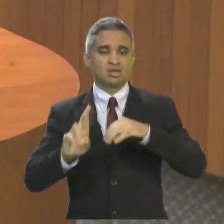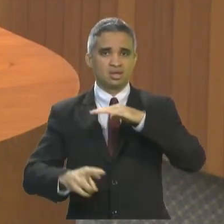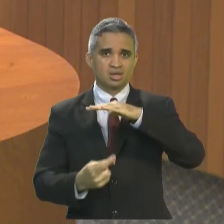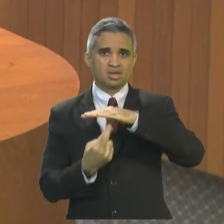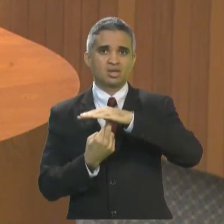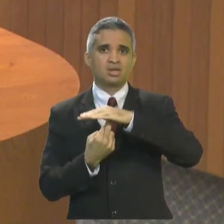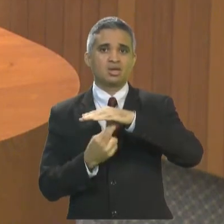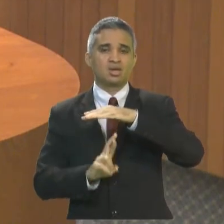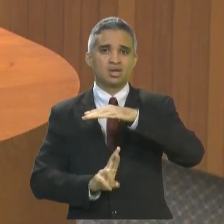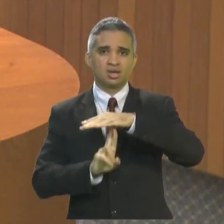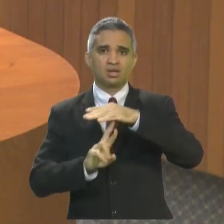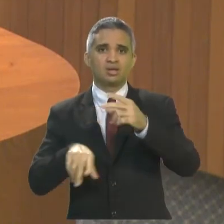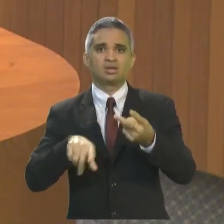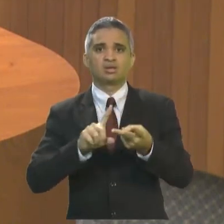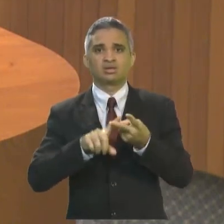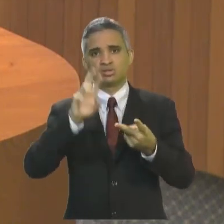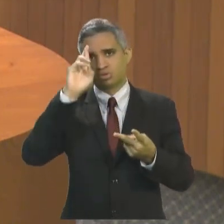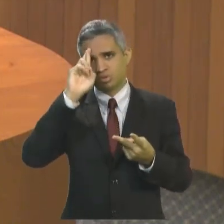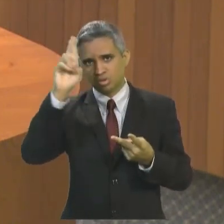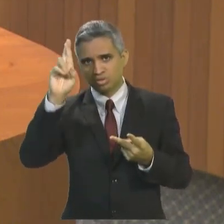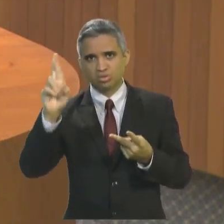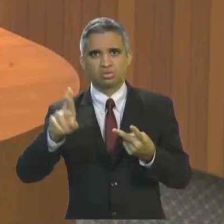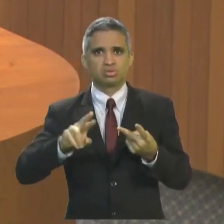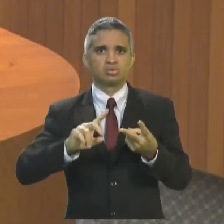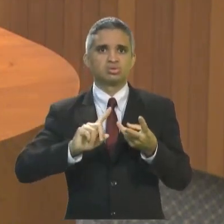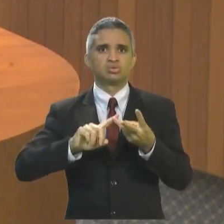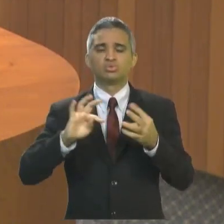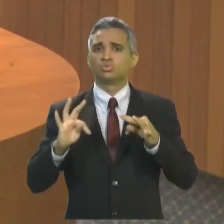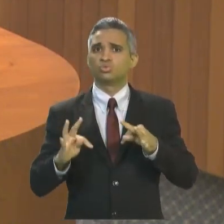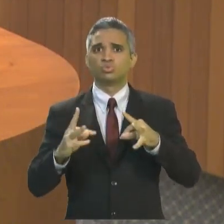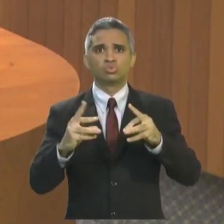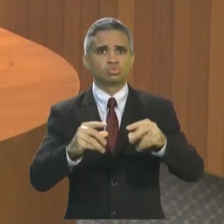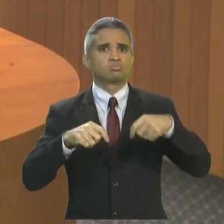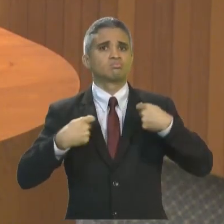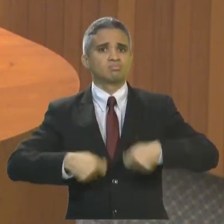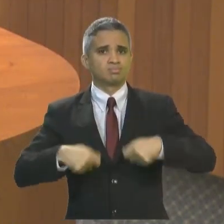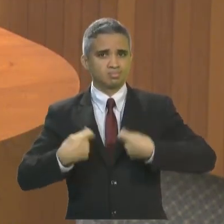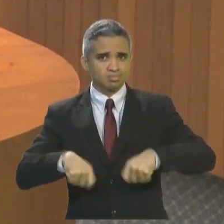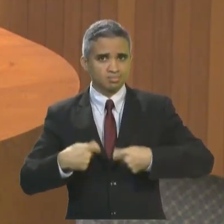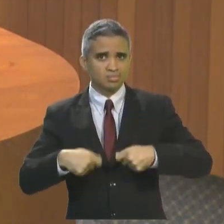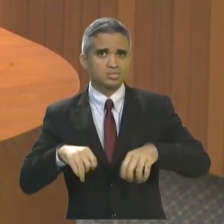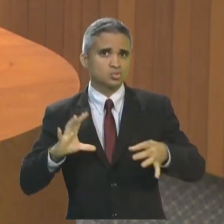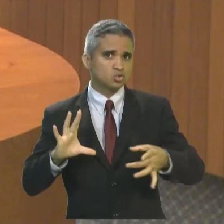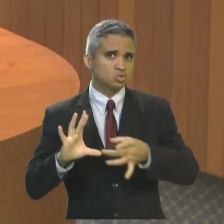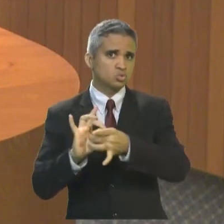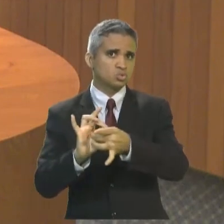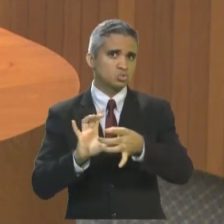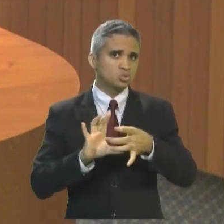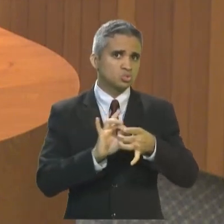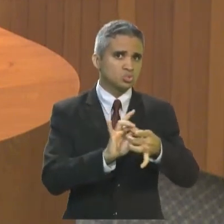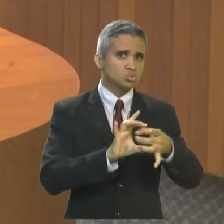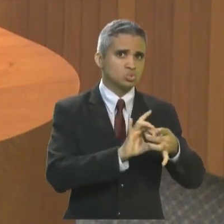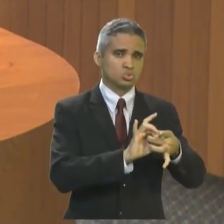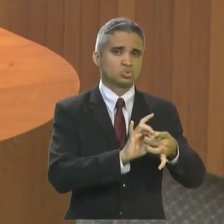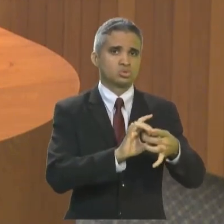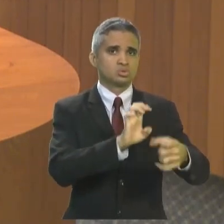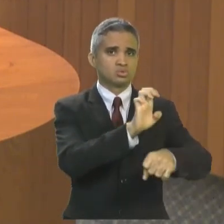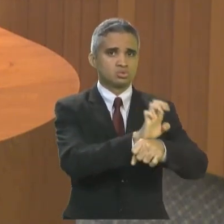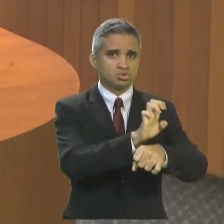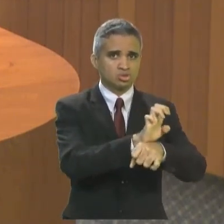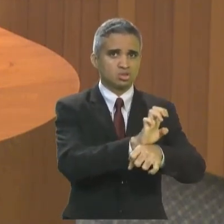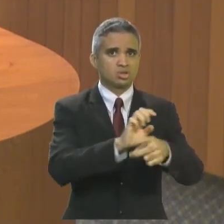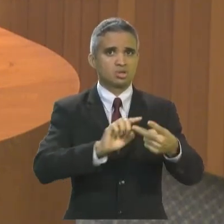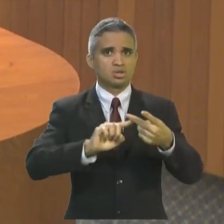esses, eles têm que fazer ações coordenadas, isso só acontece quando a liderança em nível municipal e estadual, que precisa chamar para